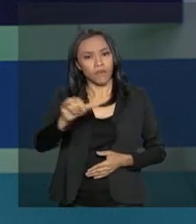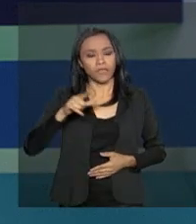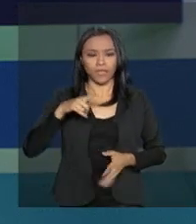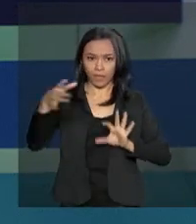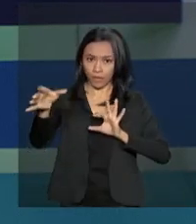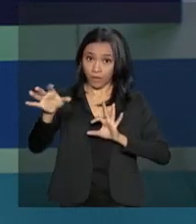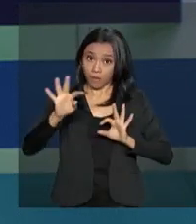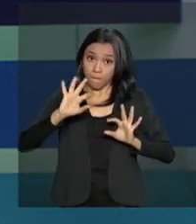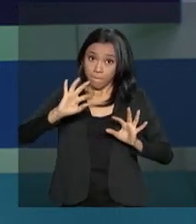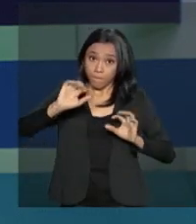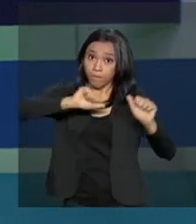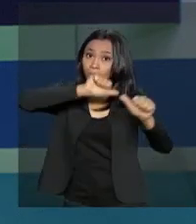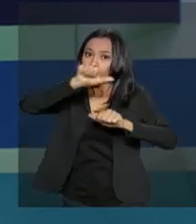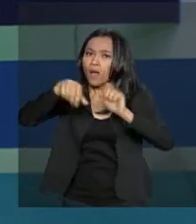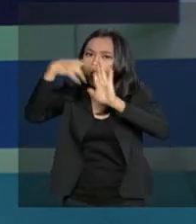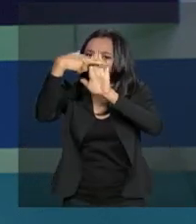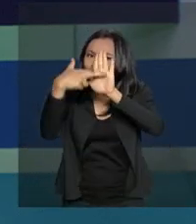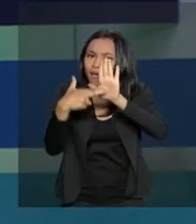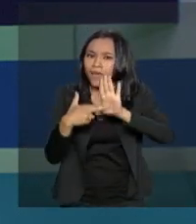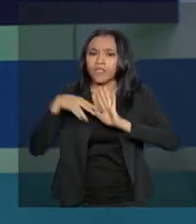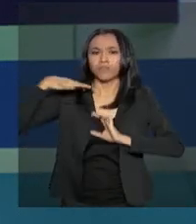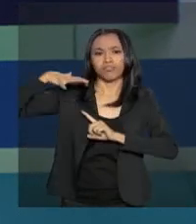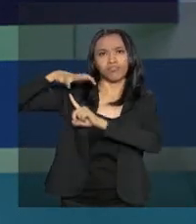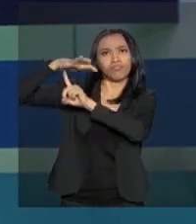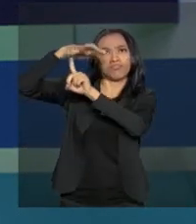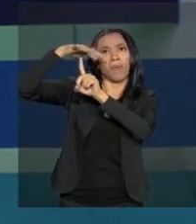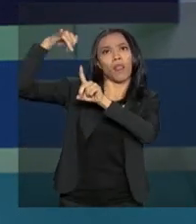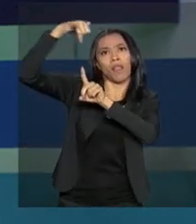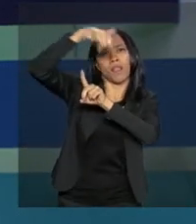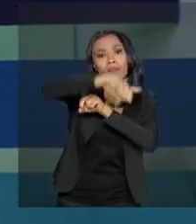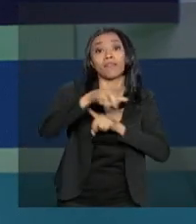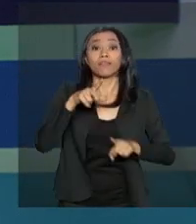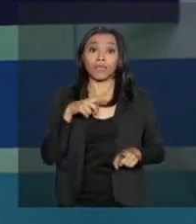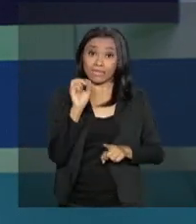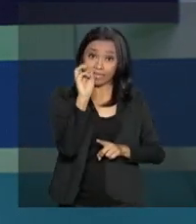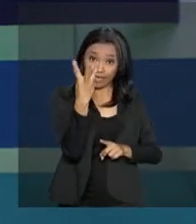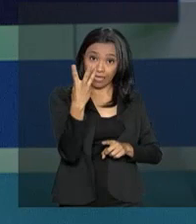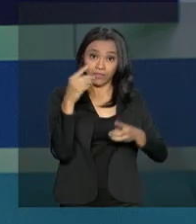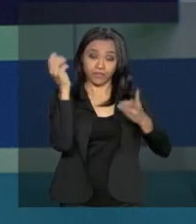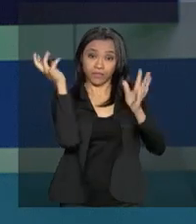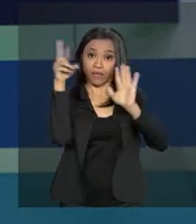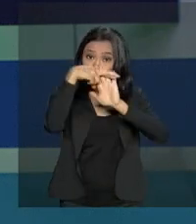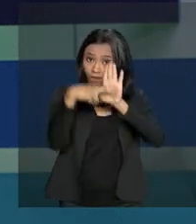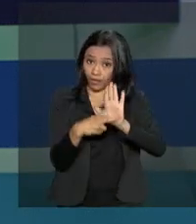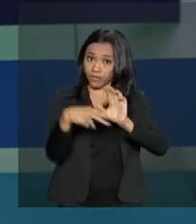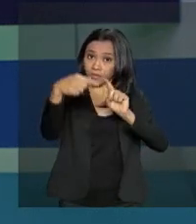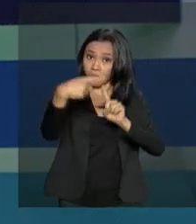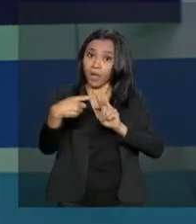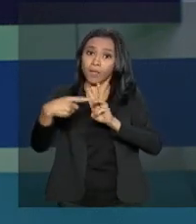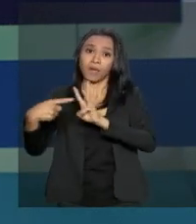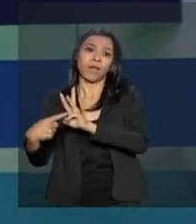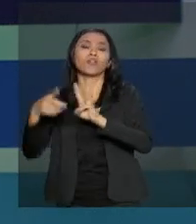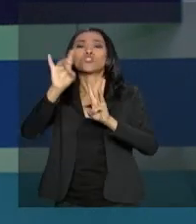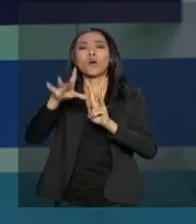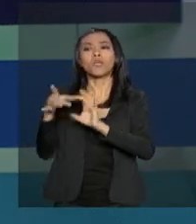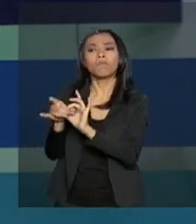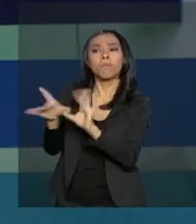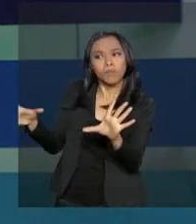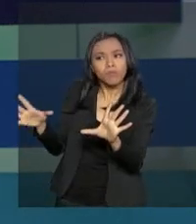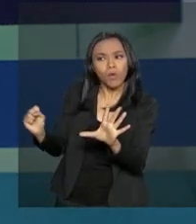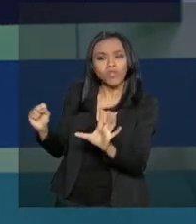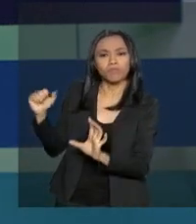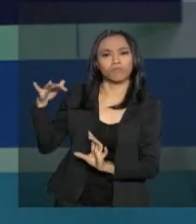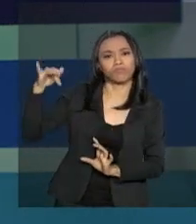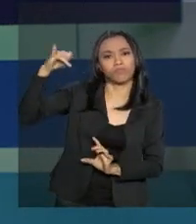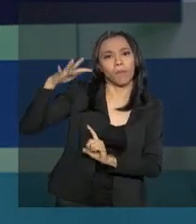controle de tráfego aéreo em brasília o planejamento prevê três níveis de restrição em que só aeronaves autorizadas vão poder sobrevoar